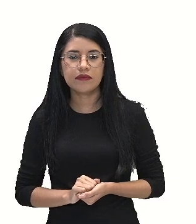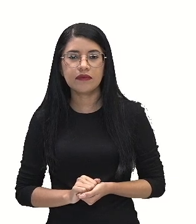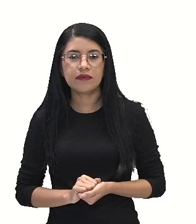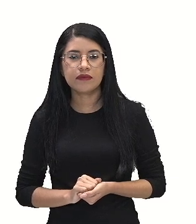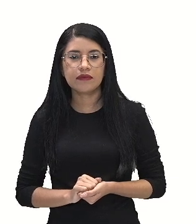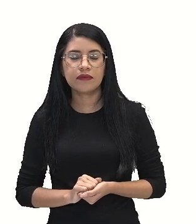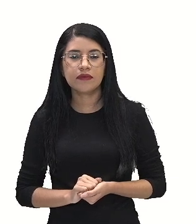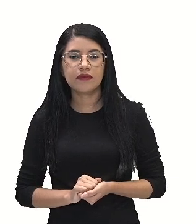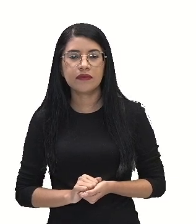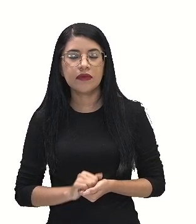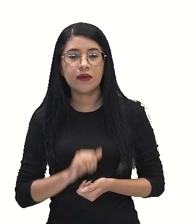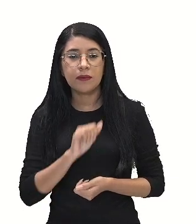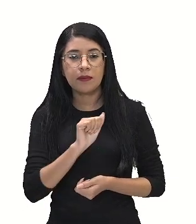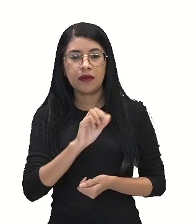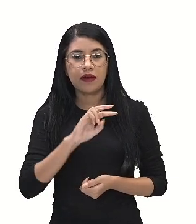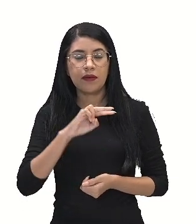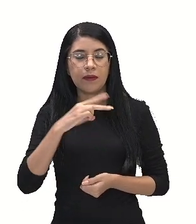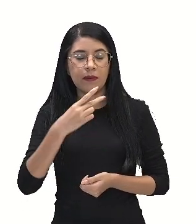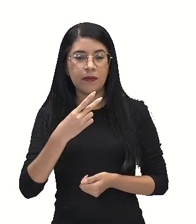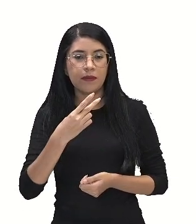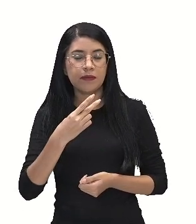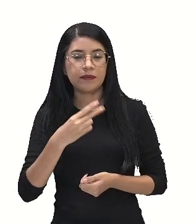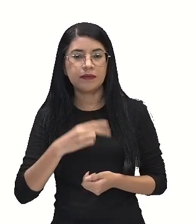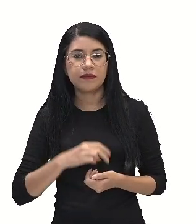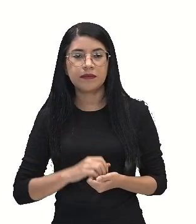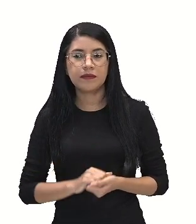A ao quadrado é igual